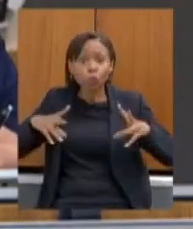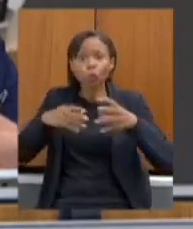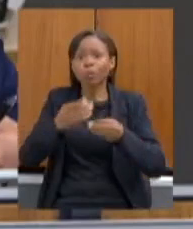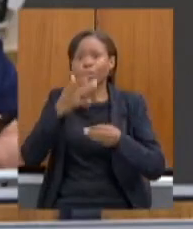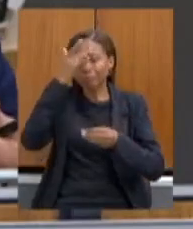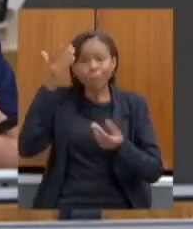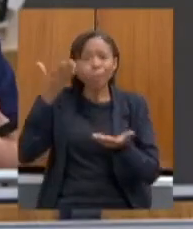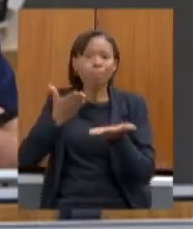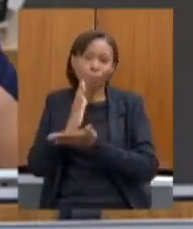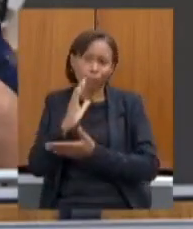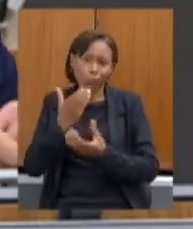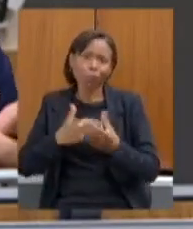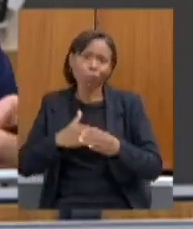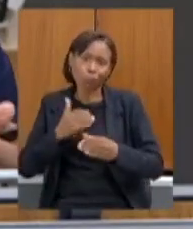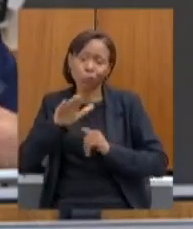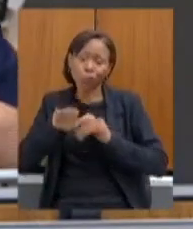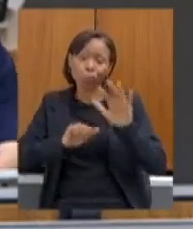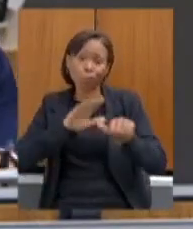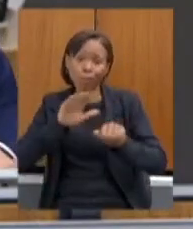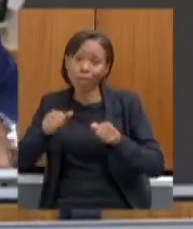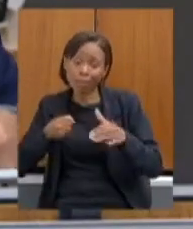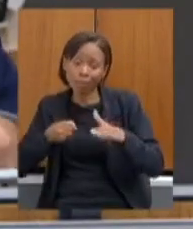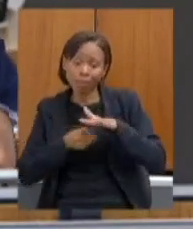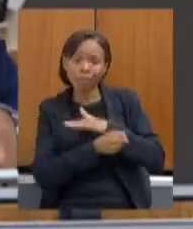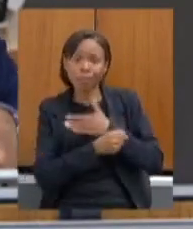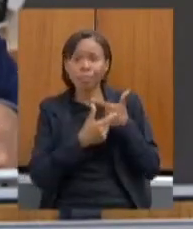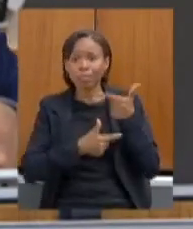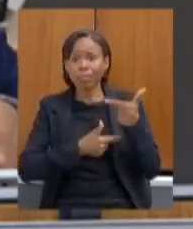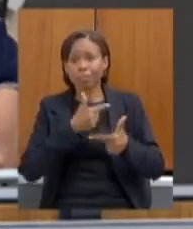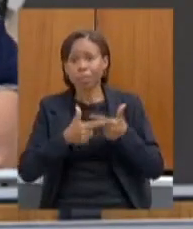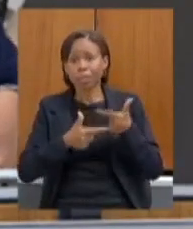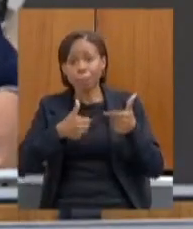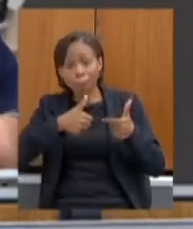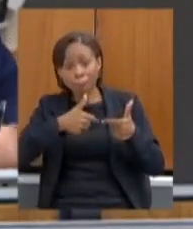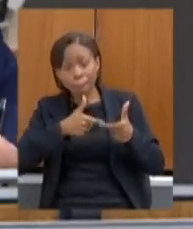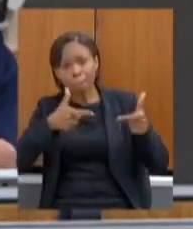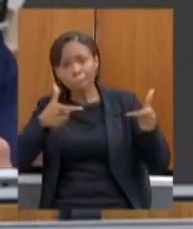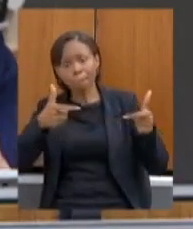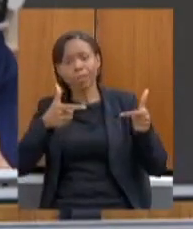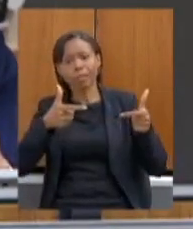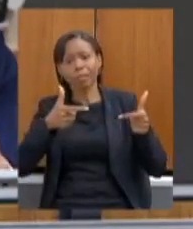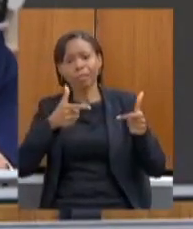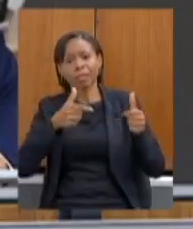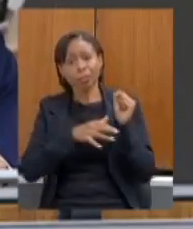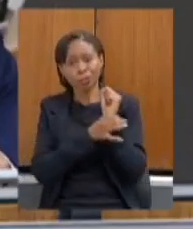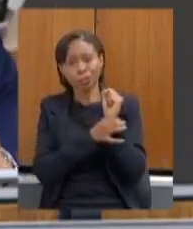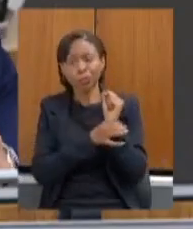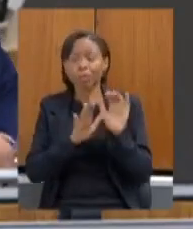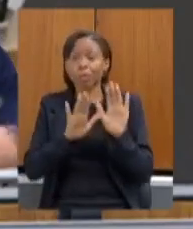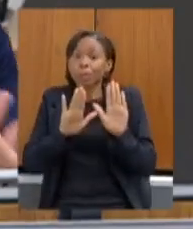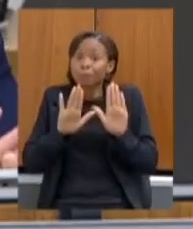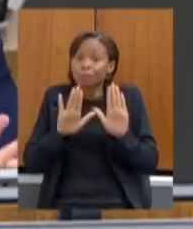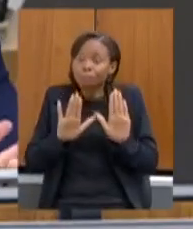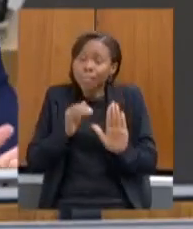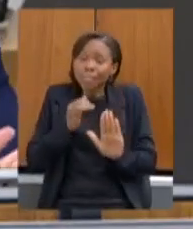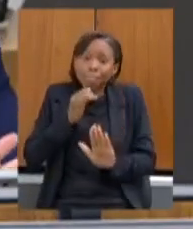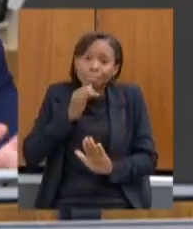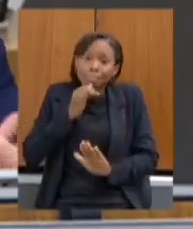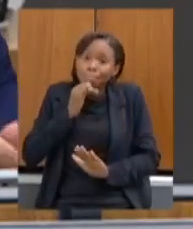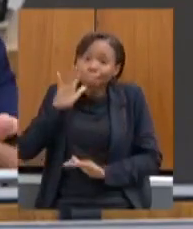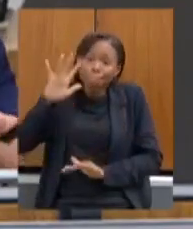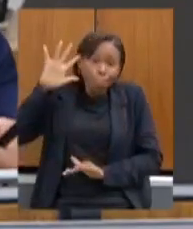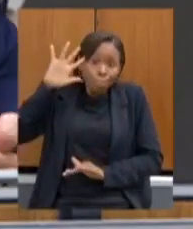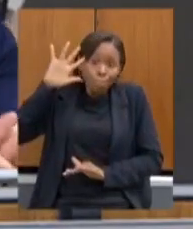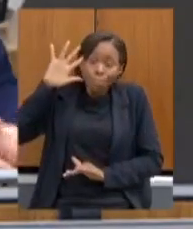o nosso corpo de segurança pública do Estado, mas, infelizmente, deputado, nós temos que tomar duras decisões e